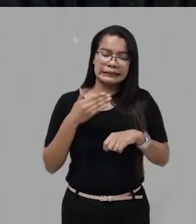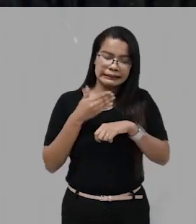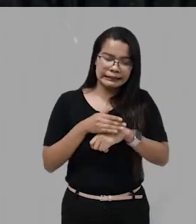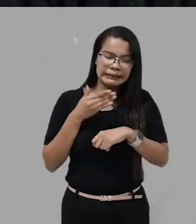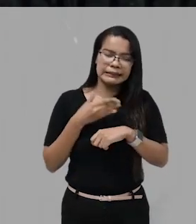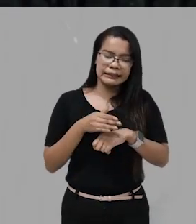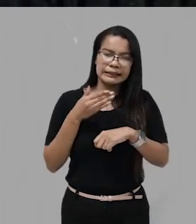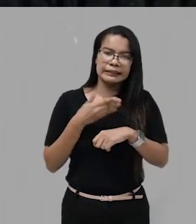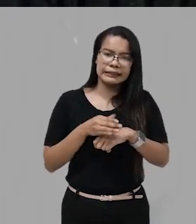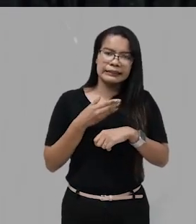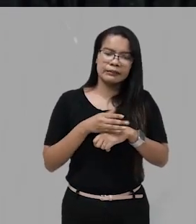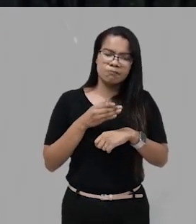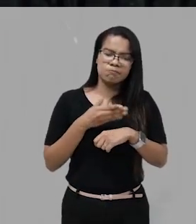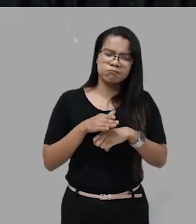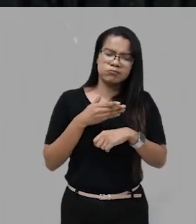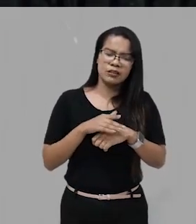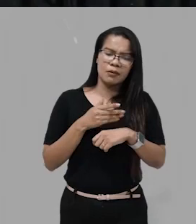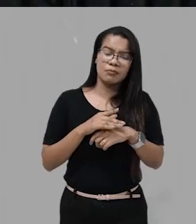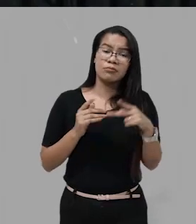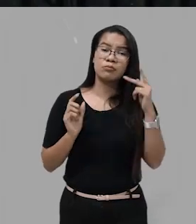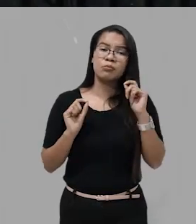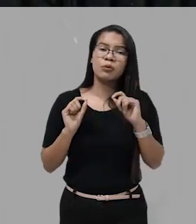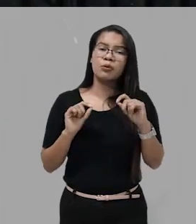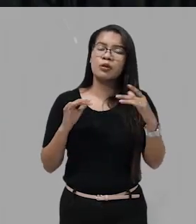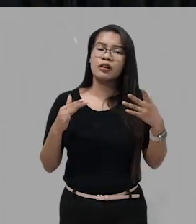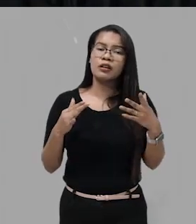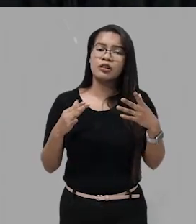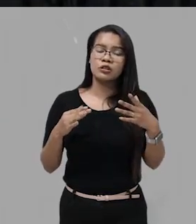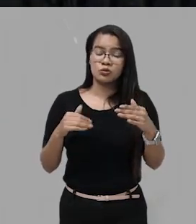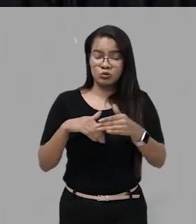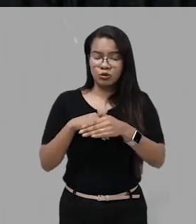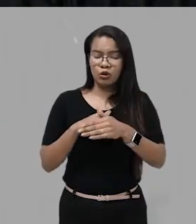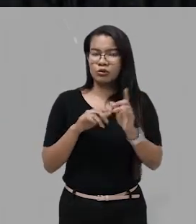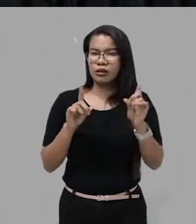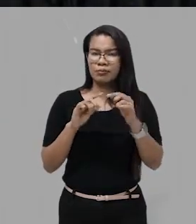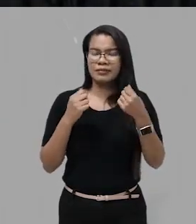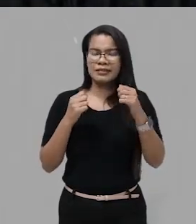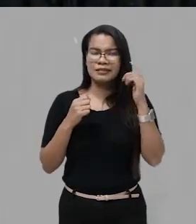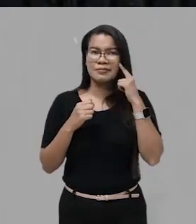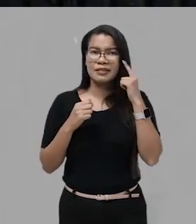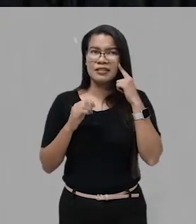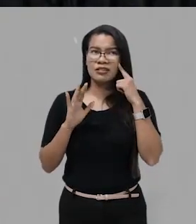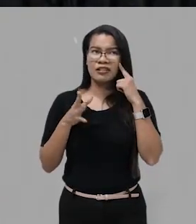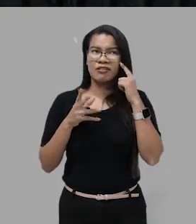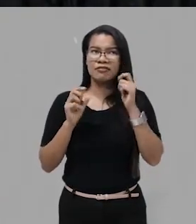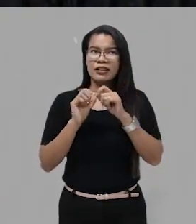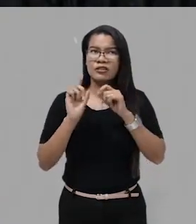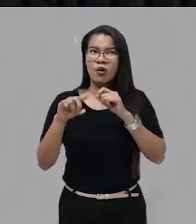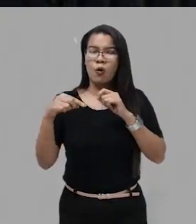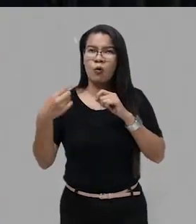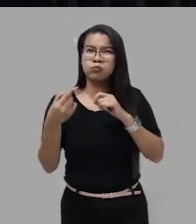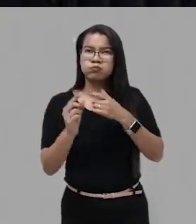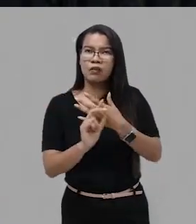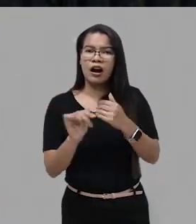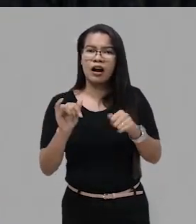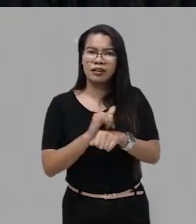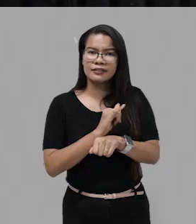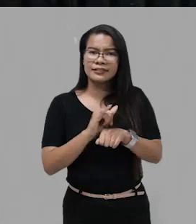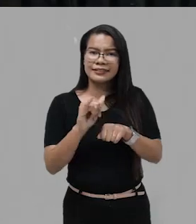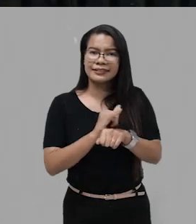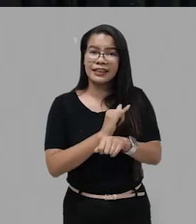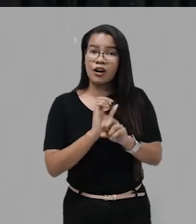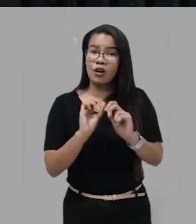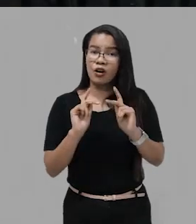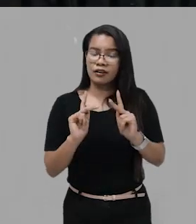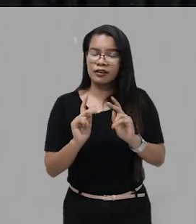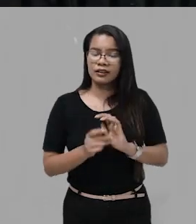forma exagerada, às vezes, para quê? Para que ele chegue no jogo, ele não precisa pensar nisso. Ele pensa na jogada que ele vai fazer. Se eu der esse passe aqui, ele vai fazer aquela cesta. Isso é